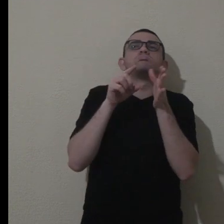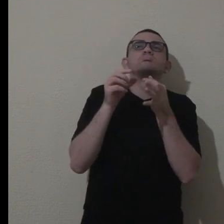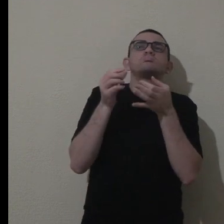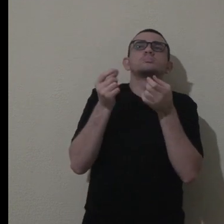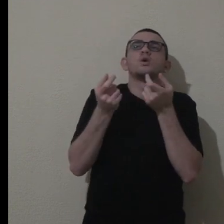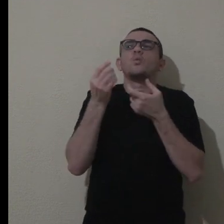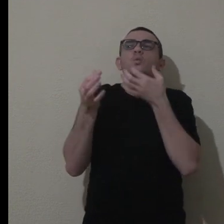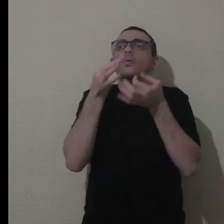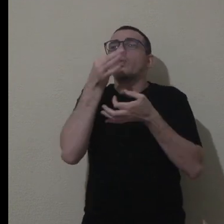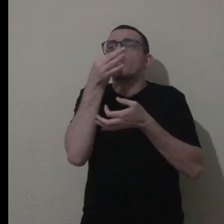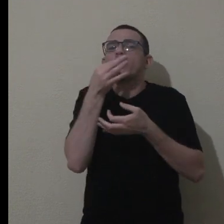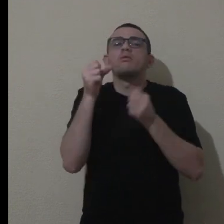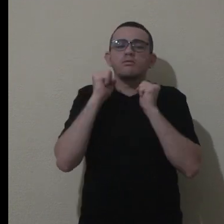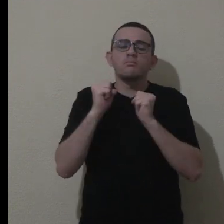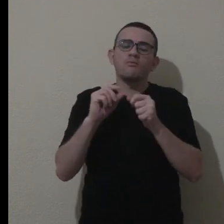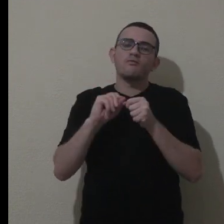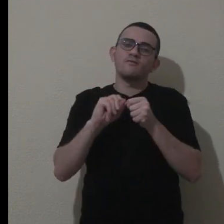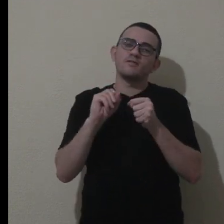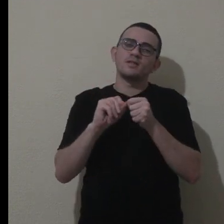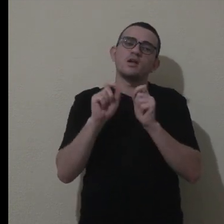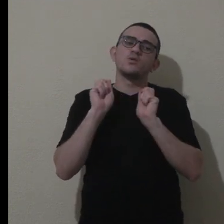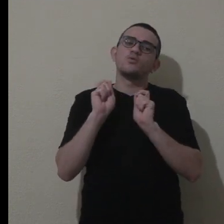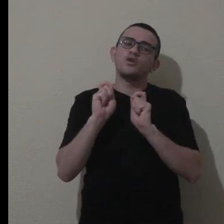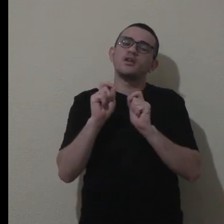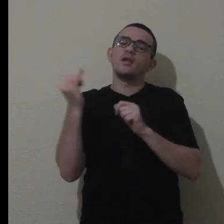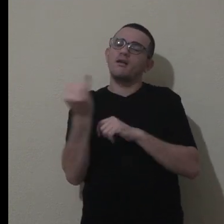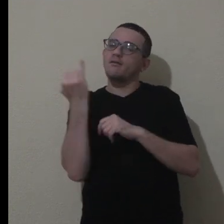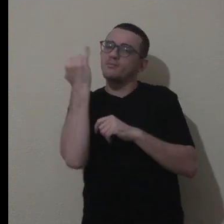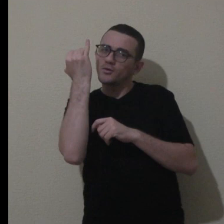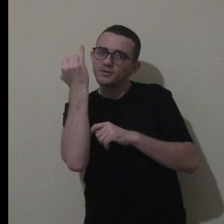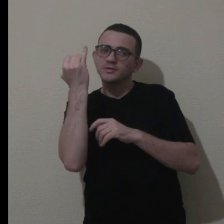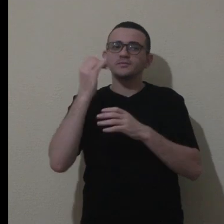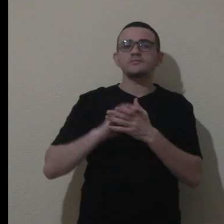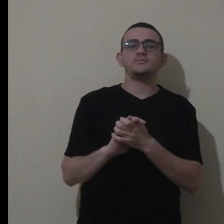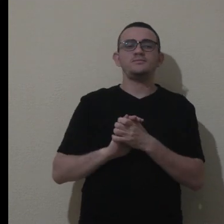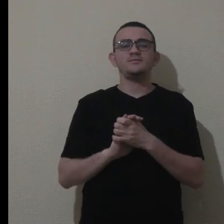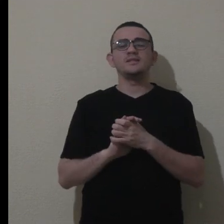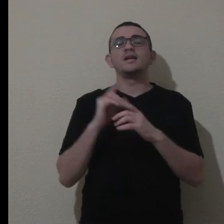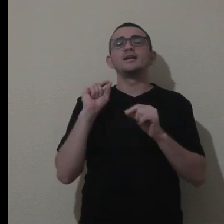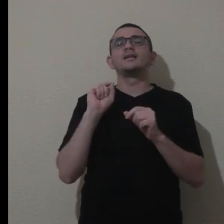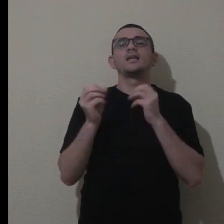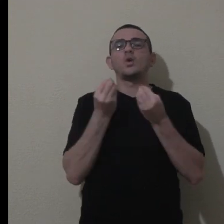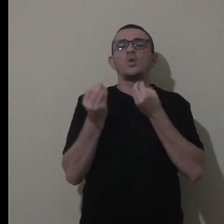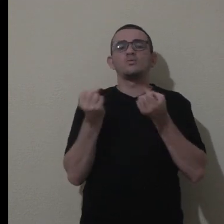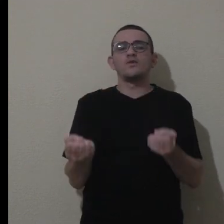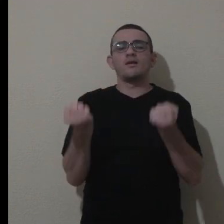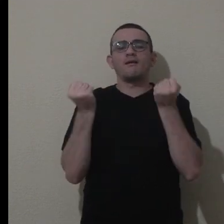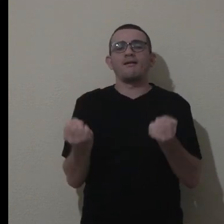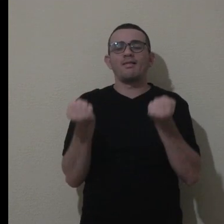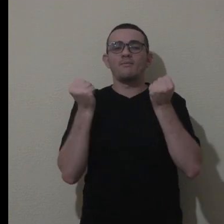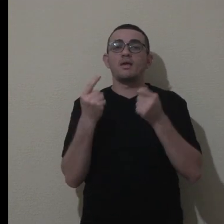que elas têm o substrato de por que elas são importantes, né? Que é a academia do